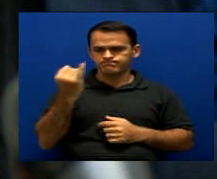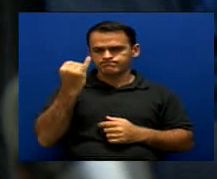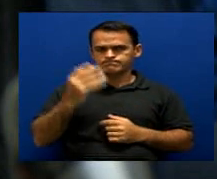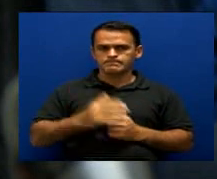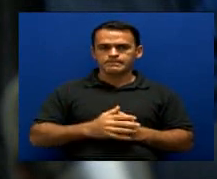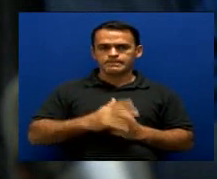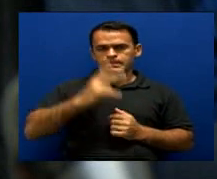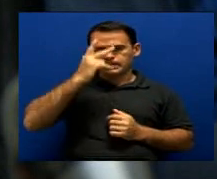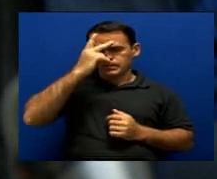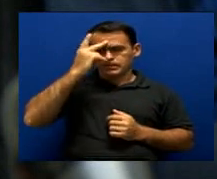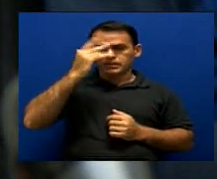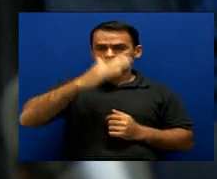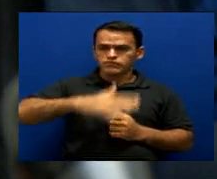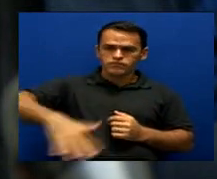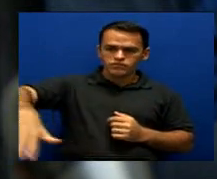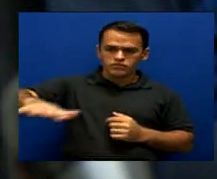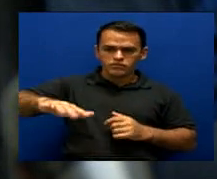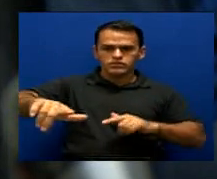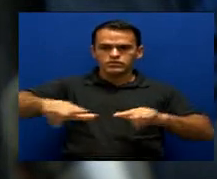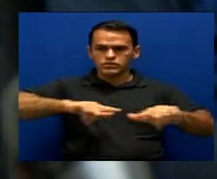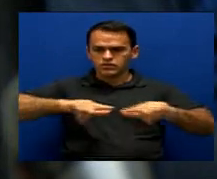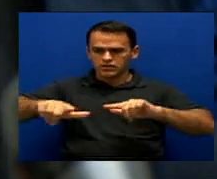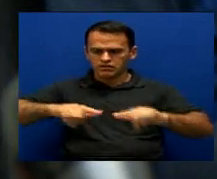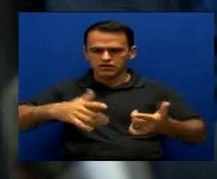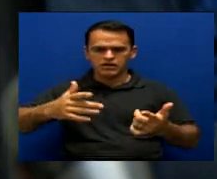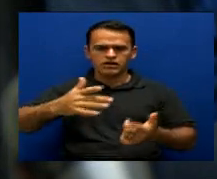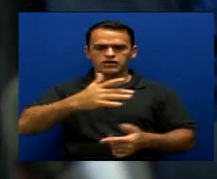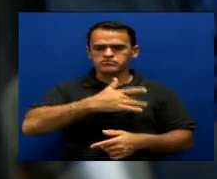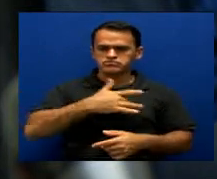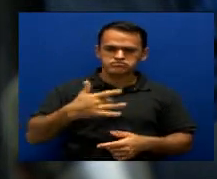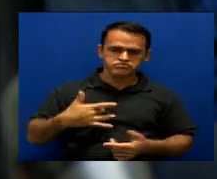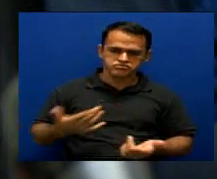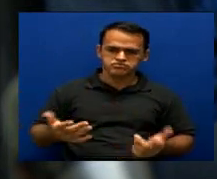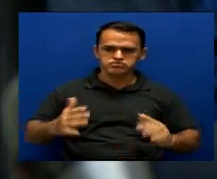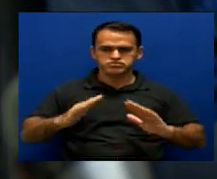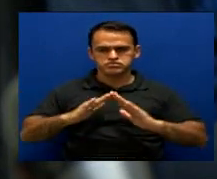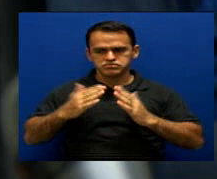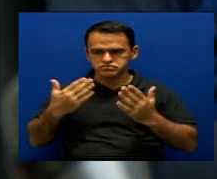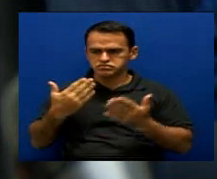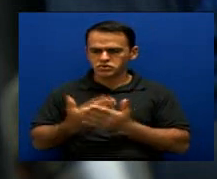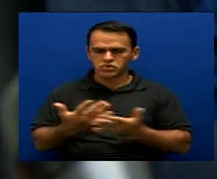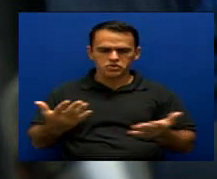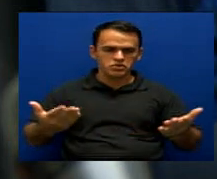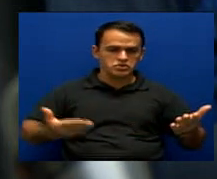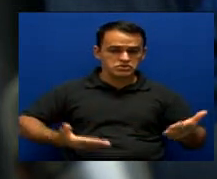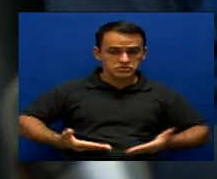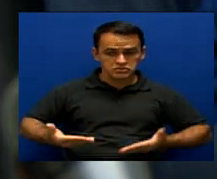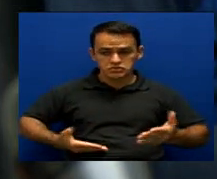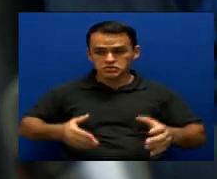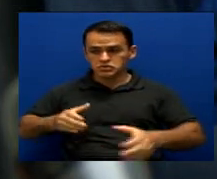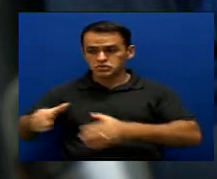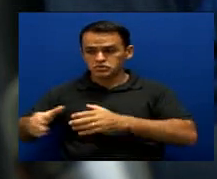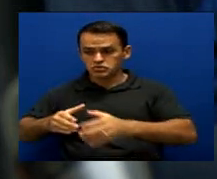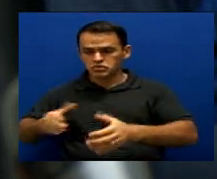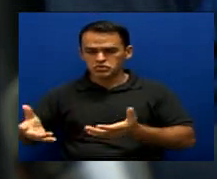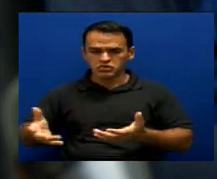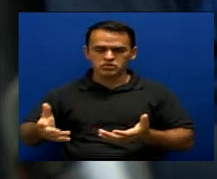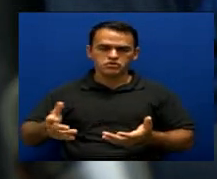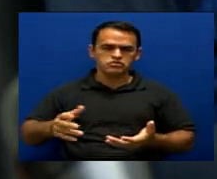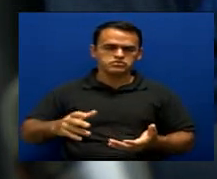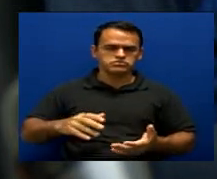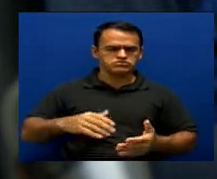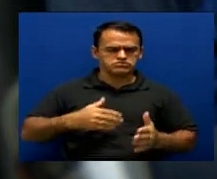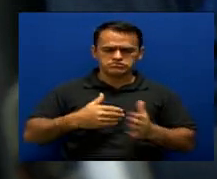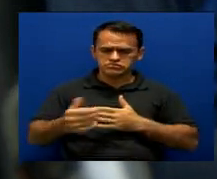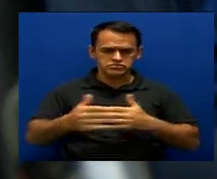todos os trabalhadores da ceja da saúde ou da educação seja os servidores públicos como